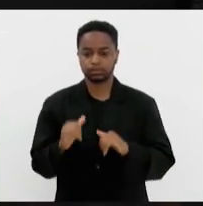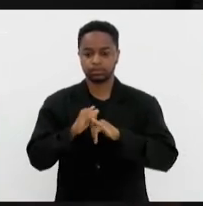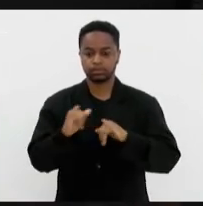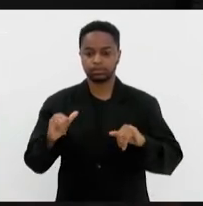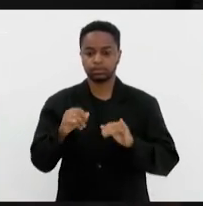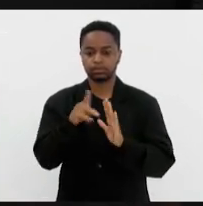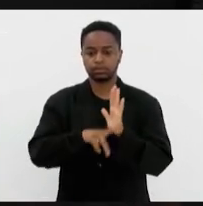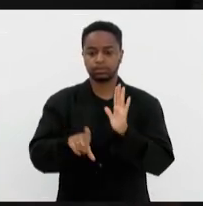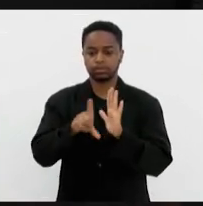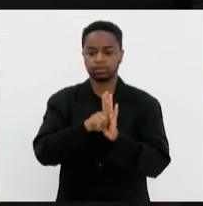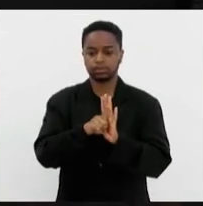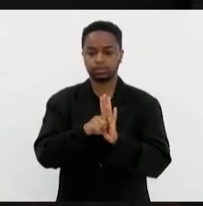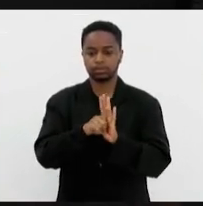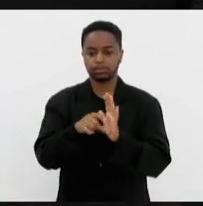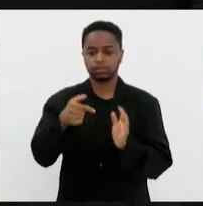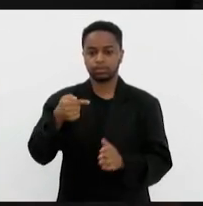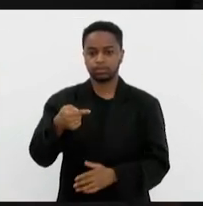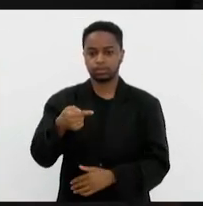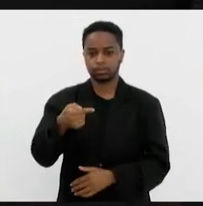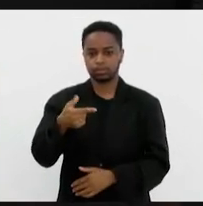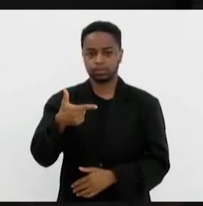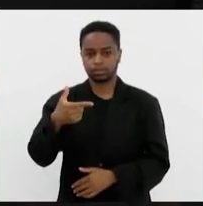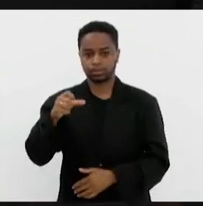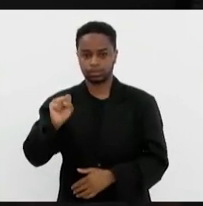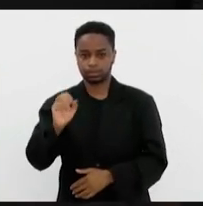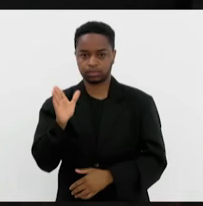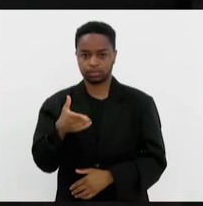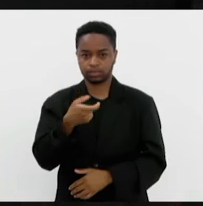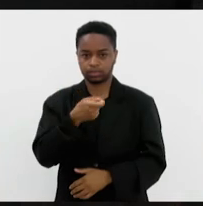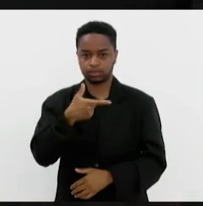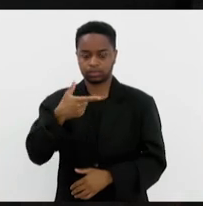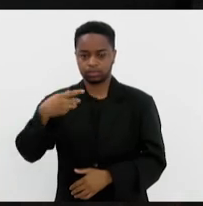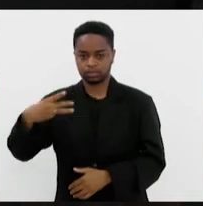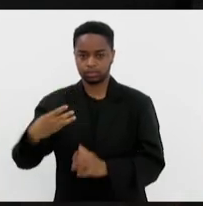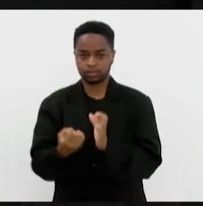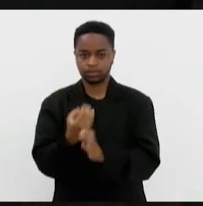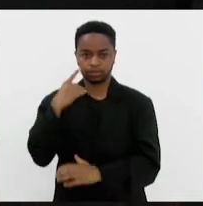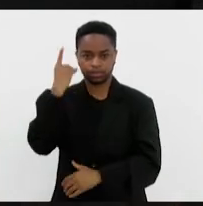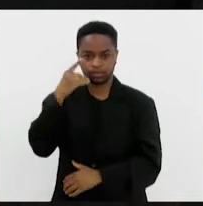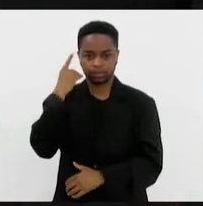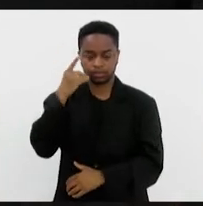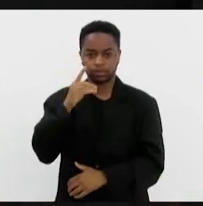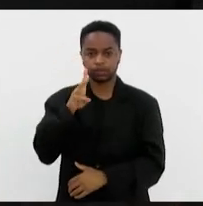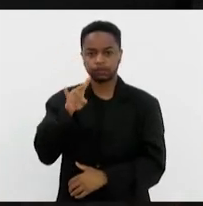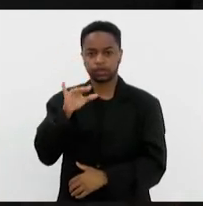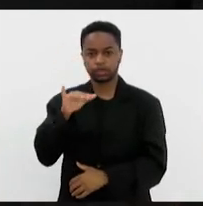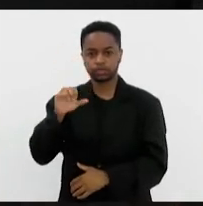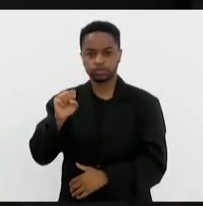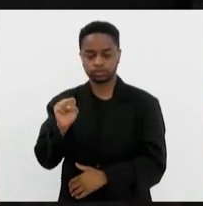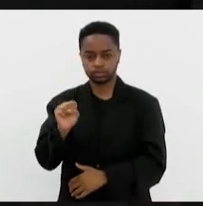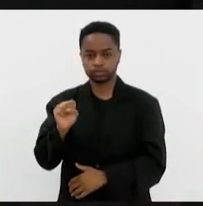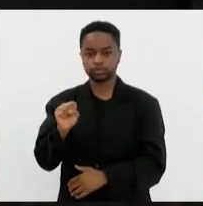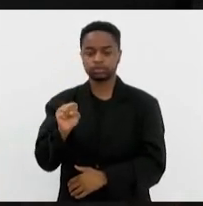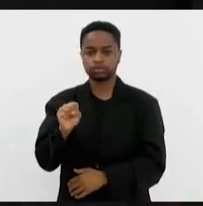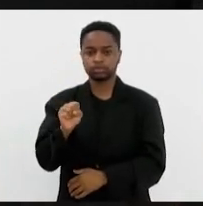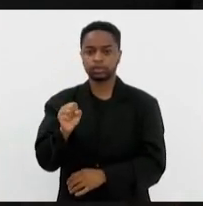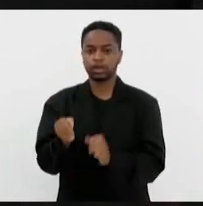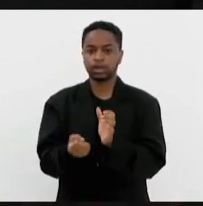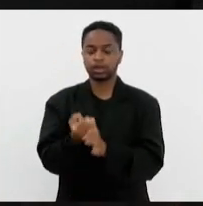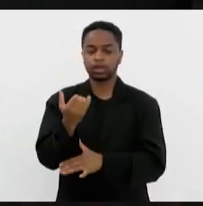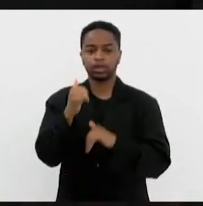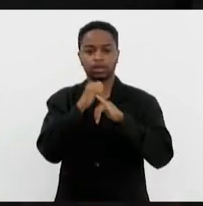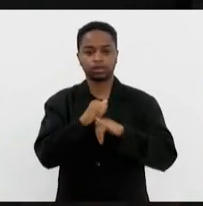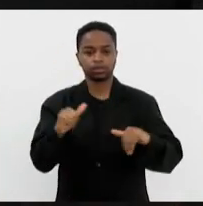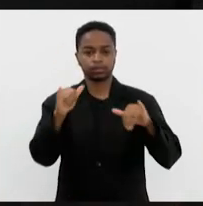Anuncio o projeto de lei número 728 de 2023, de autoria dos deputados Vinícius Cozzolino, que institui a campanha